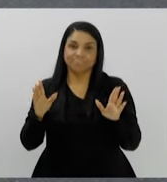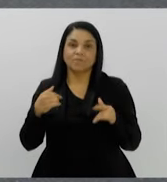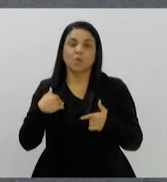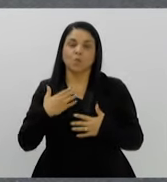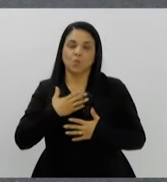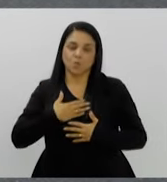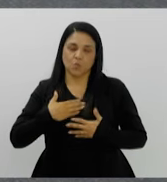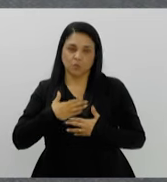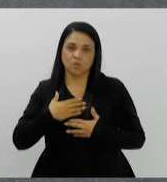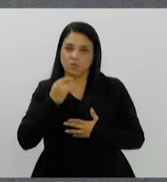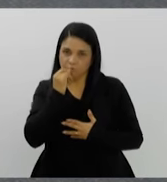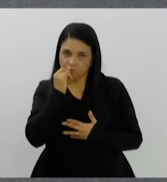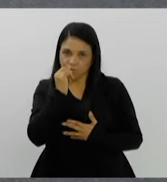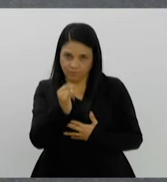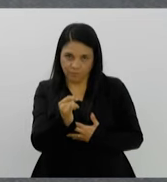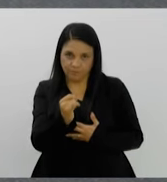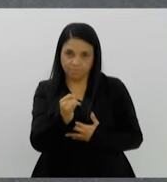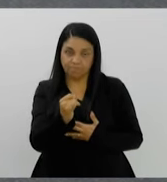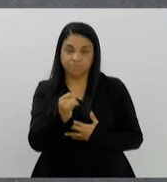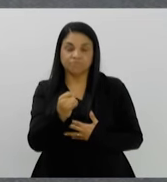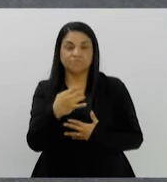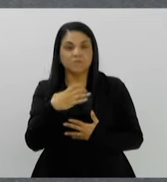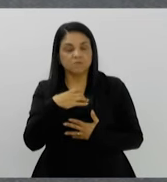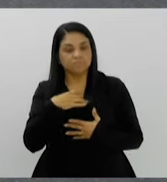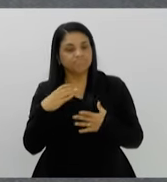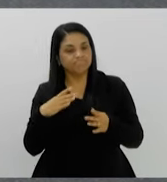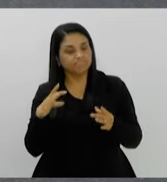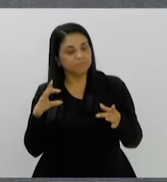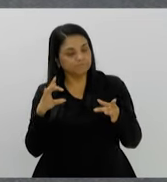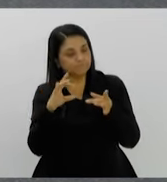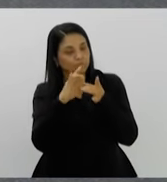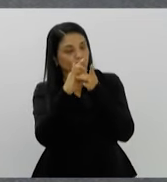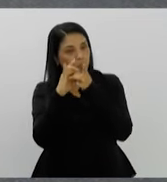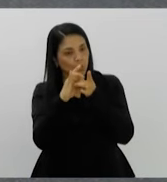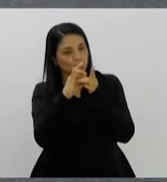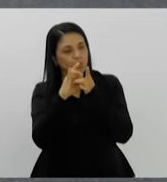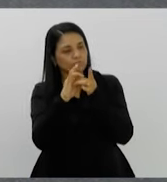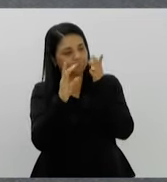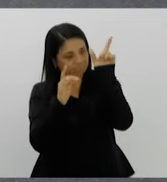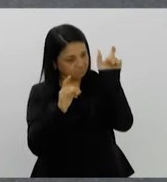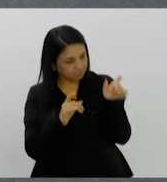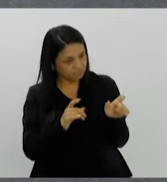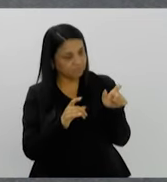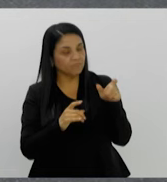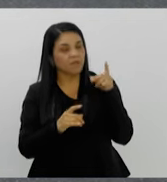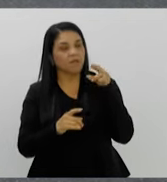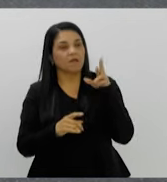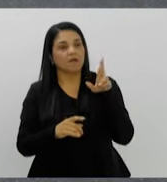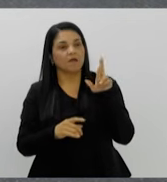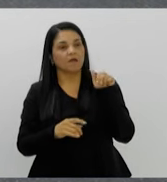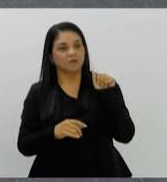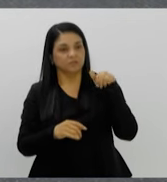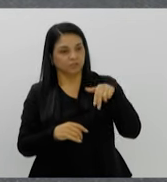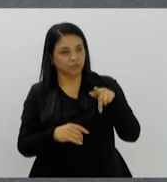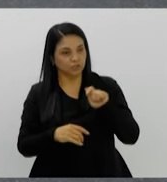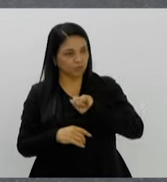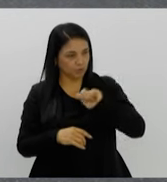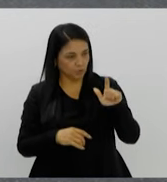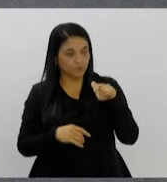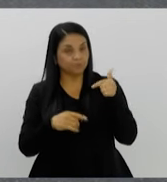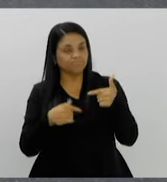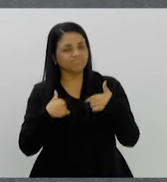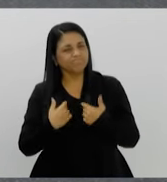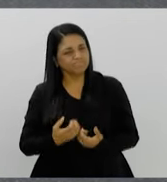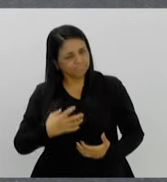eu gostaria de dizer e dizer que eu me somo a vossa excelência porque realmente eh causa eh